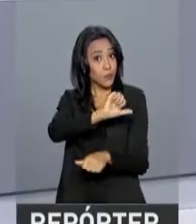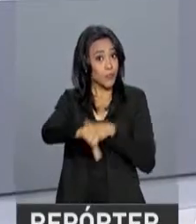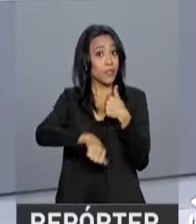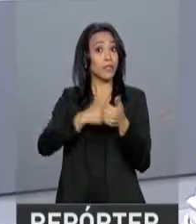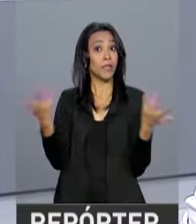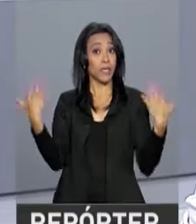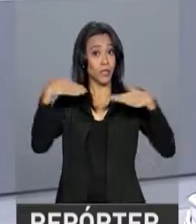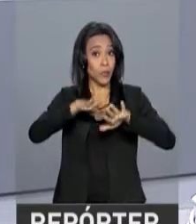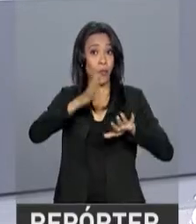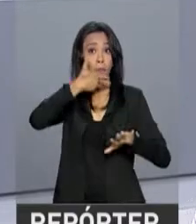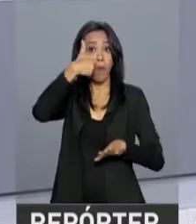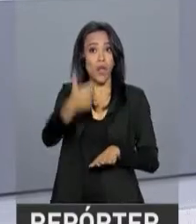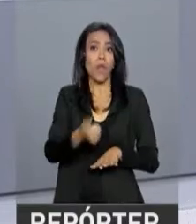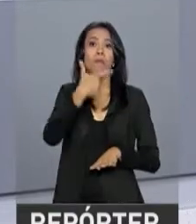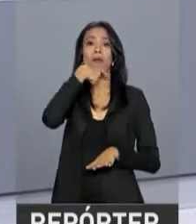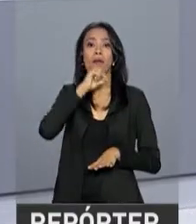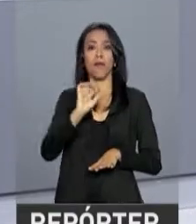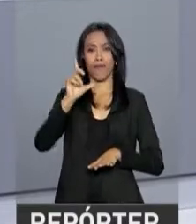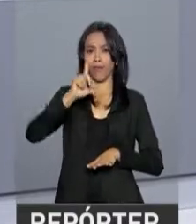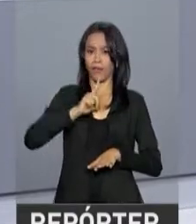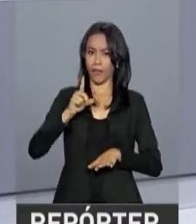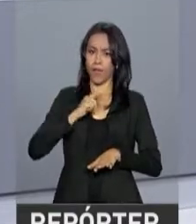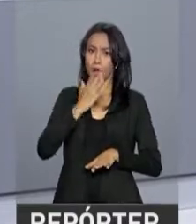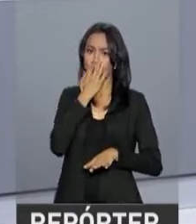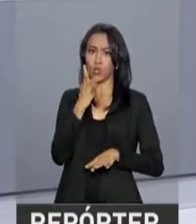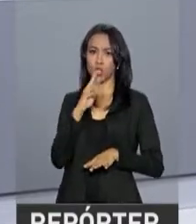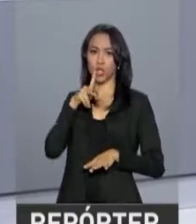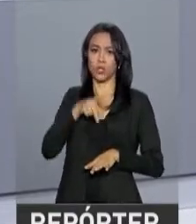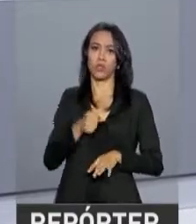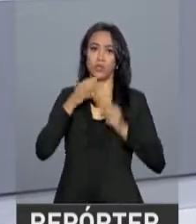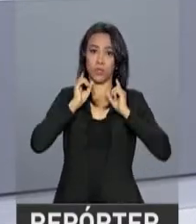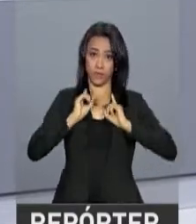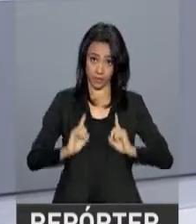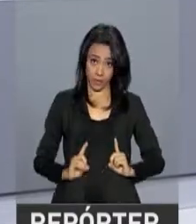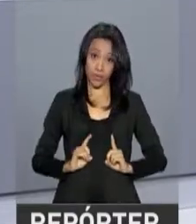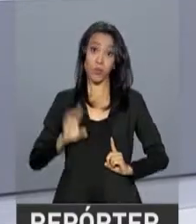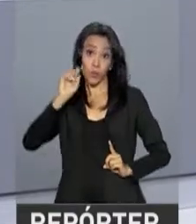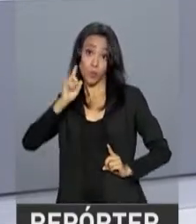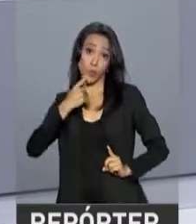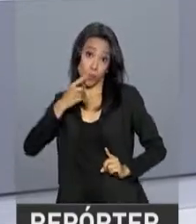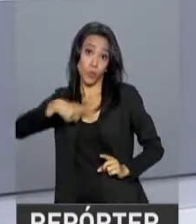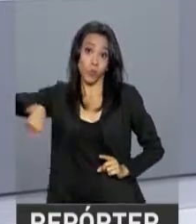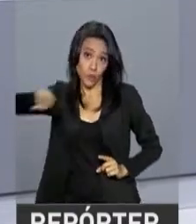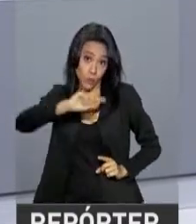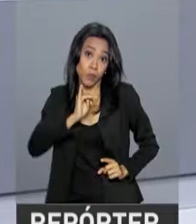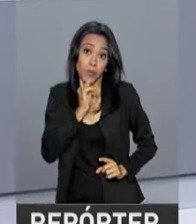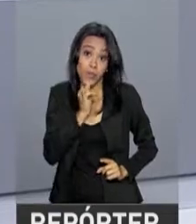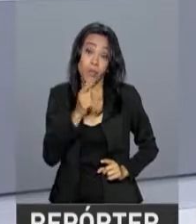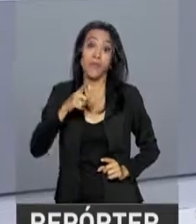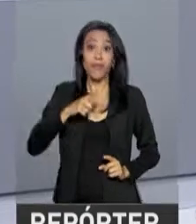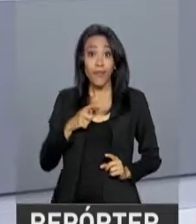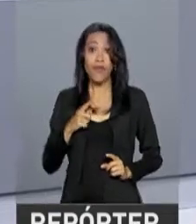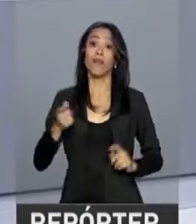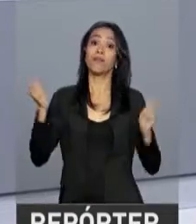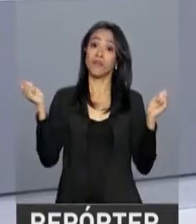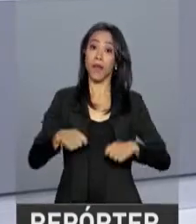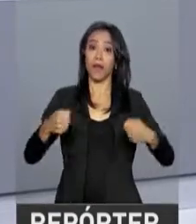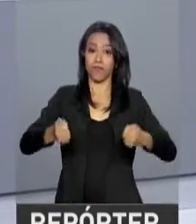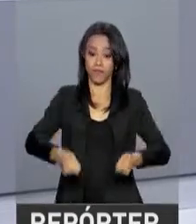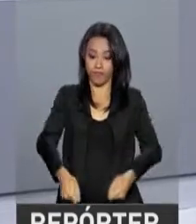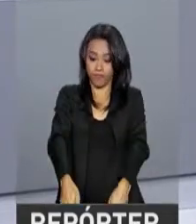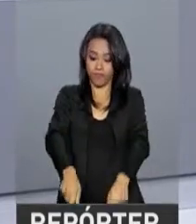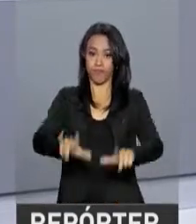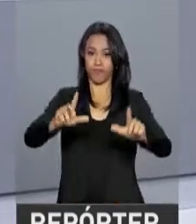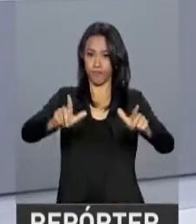mais e melhor os alunos que têm algum tipo de deficiência os estudantes surdos por exemplo tem a opção de fazer a vídeo prova